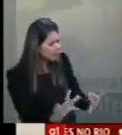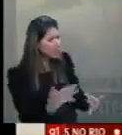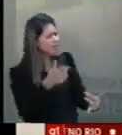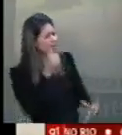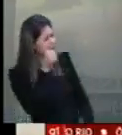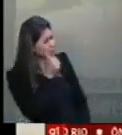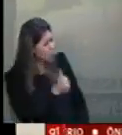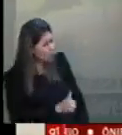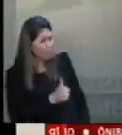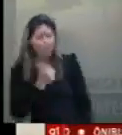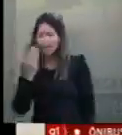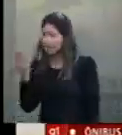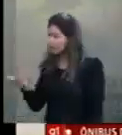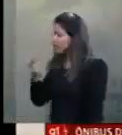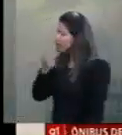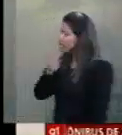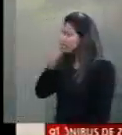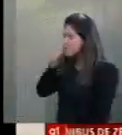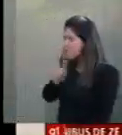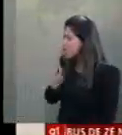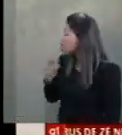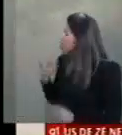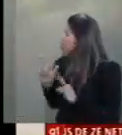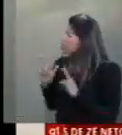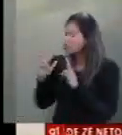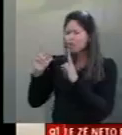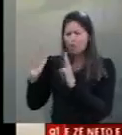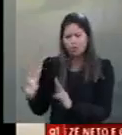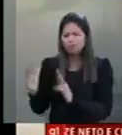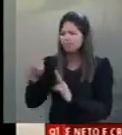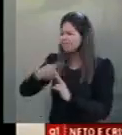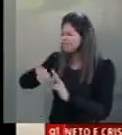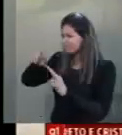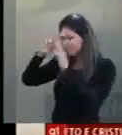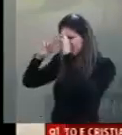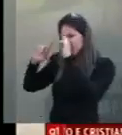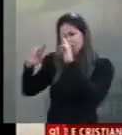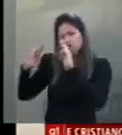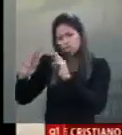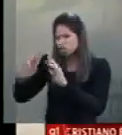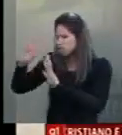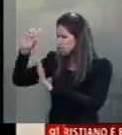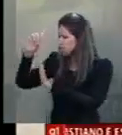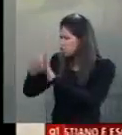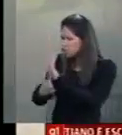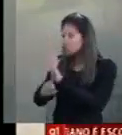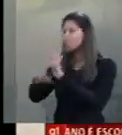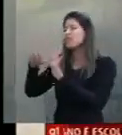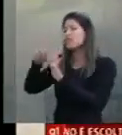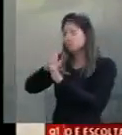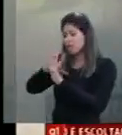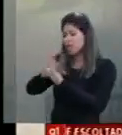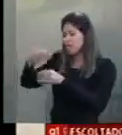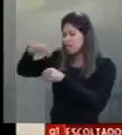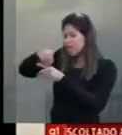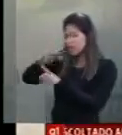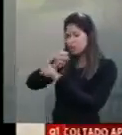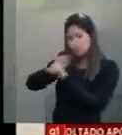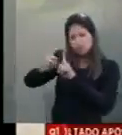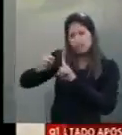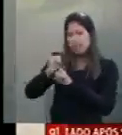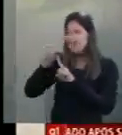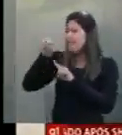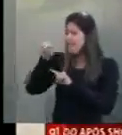ela é mulher, que todas somos iguais, que o respeito e os direitos que eu devo ter na sociedade, ela